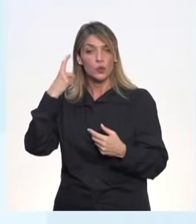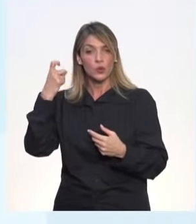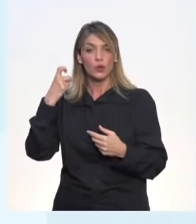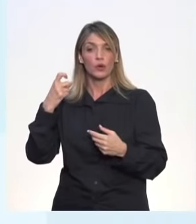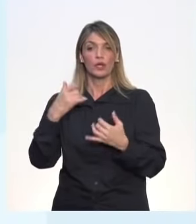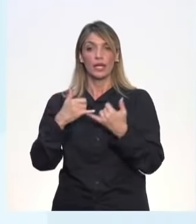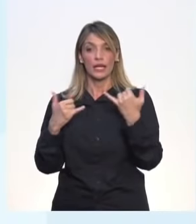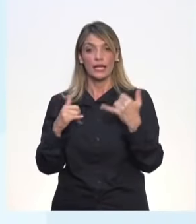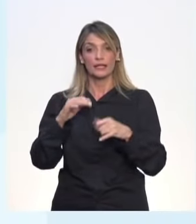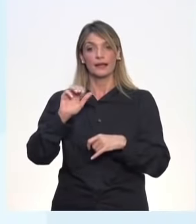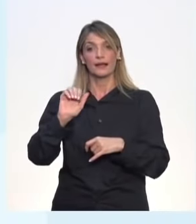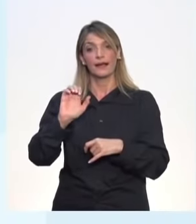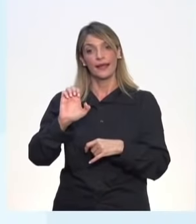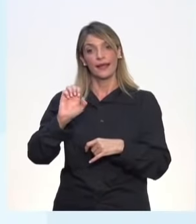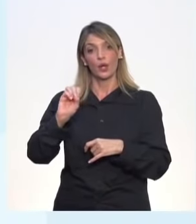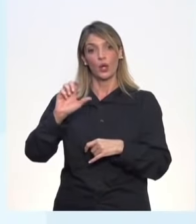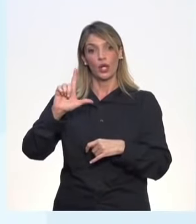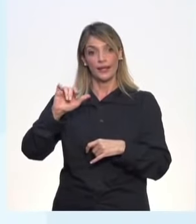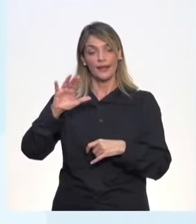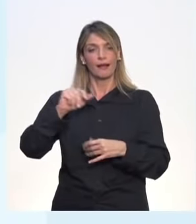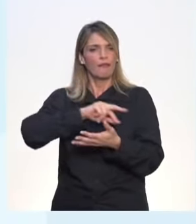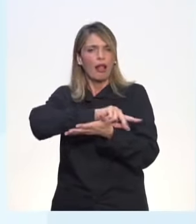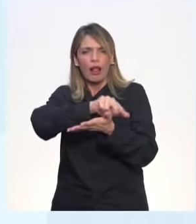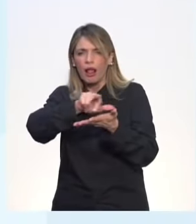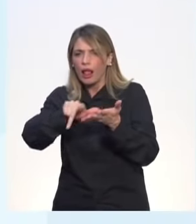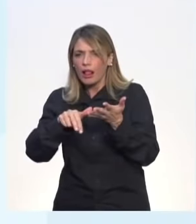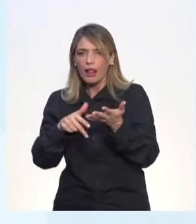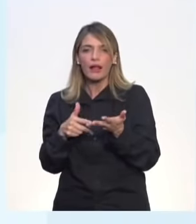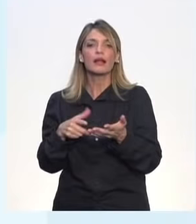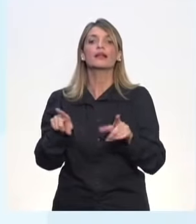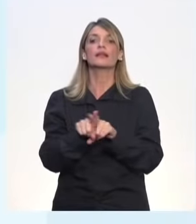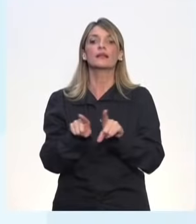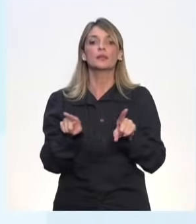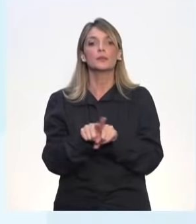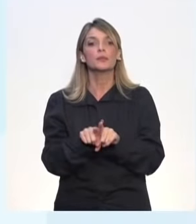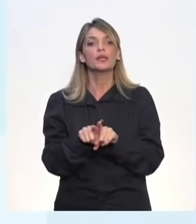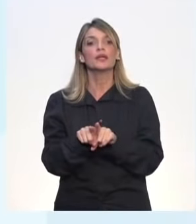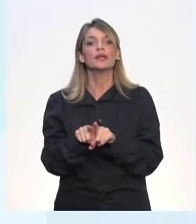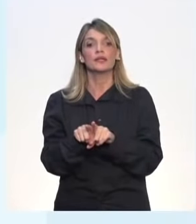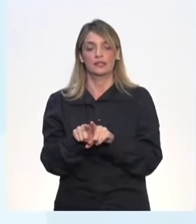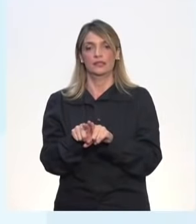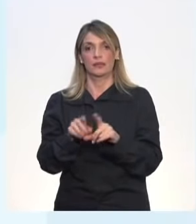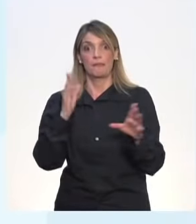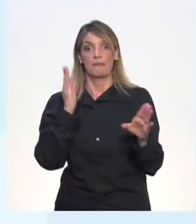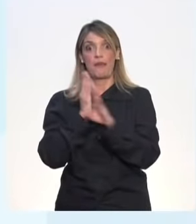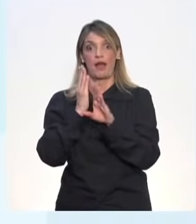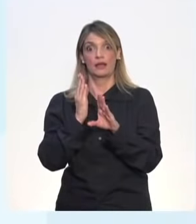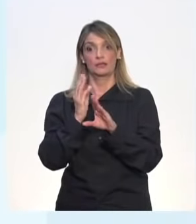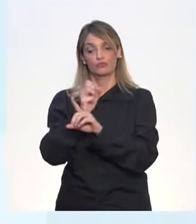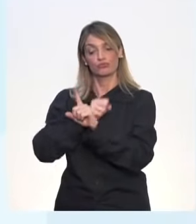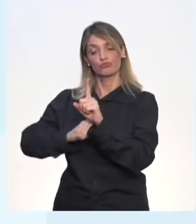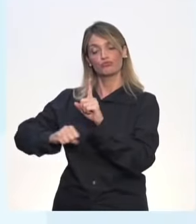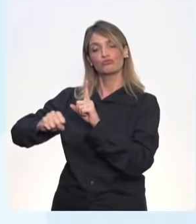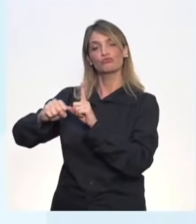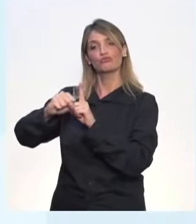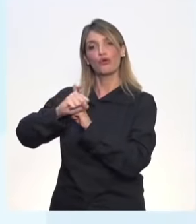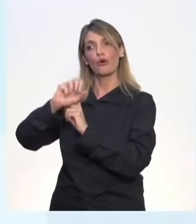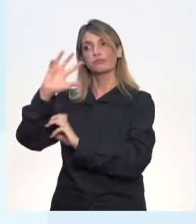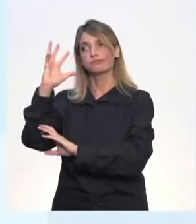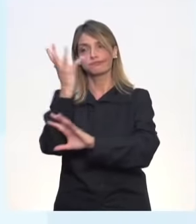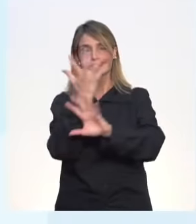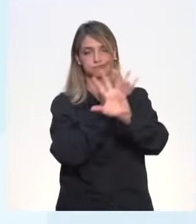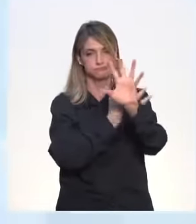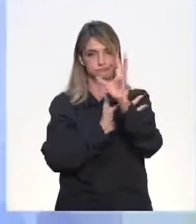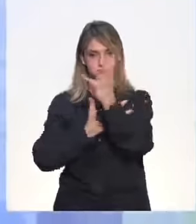eólica solar Luminosa nuclear e etc bem como os seus respectivos impactos sócio-ambientais